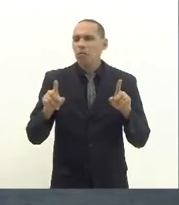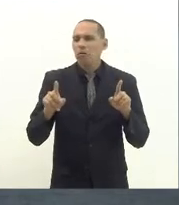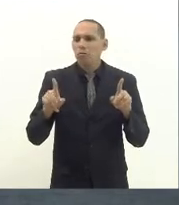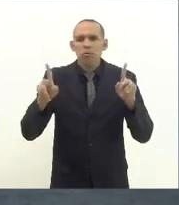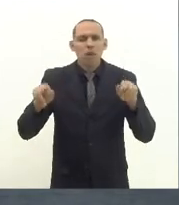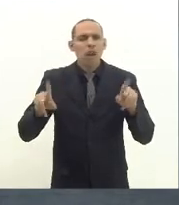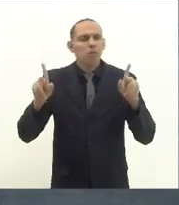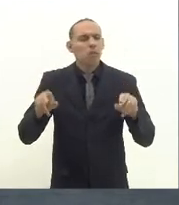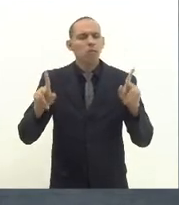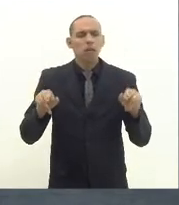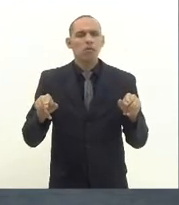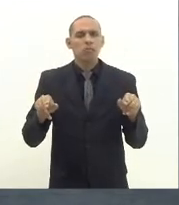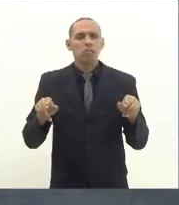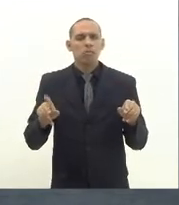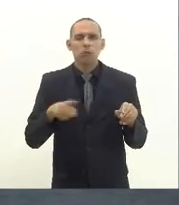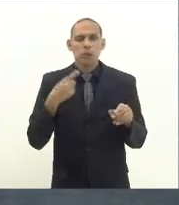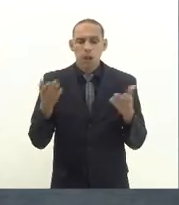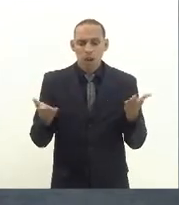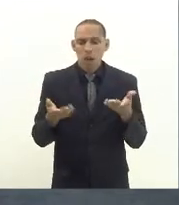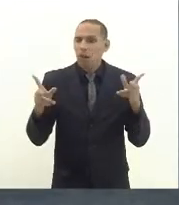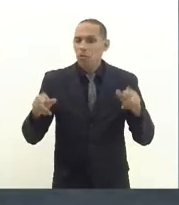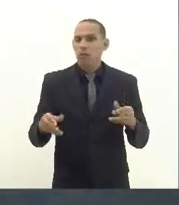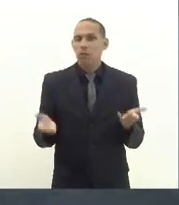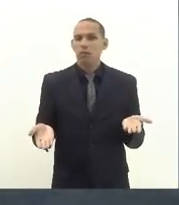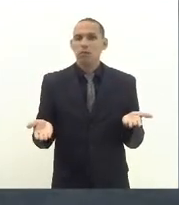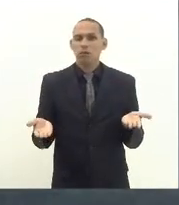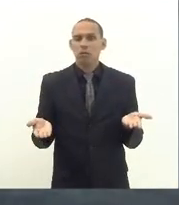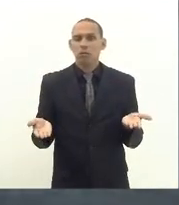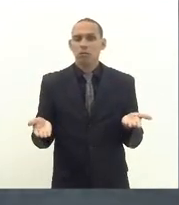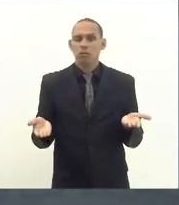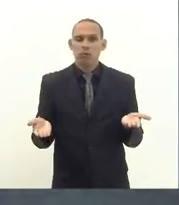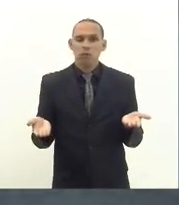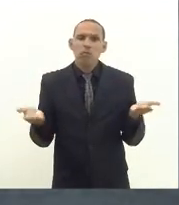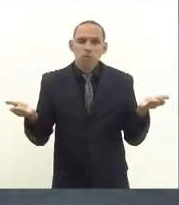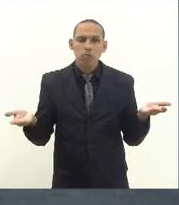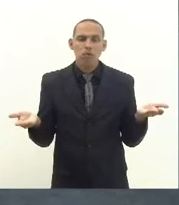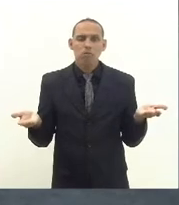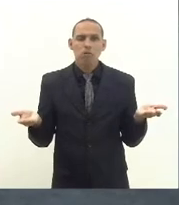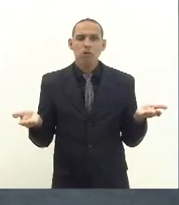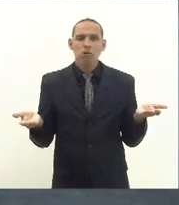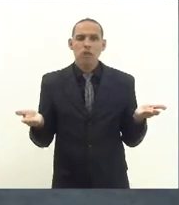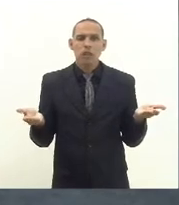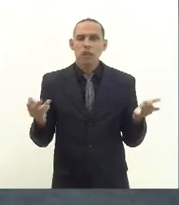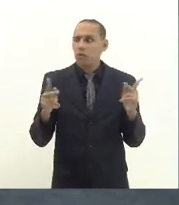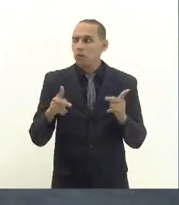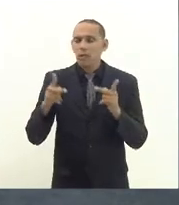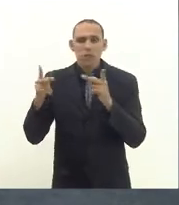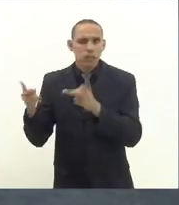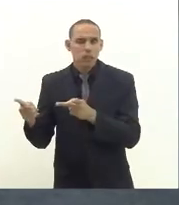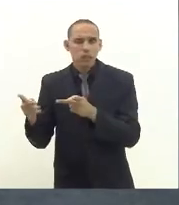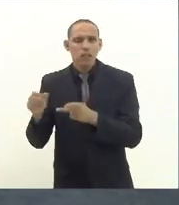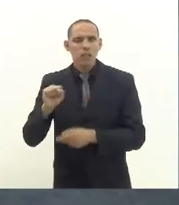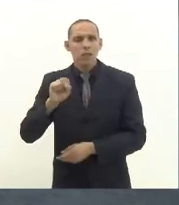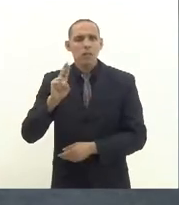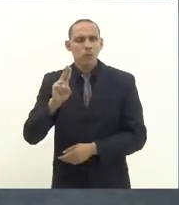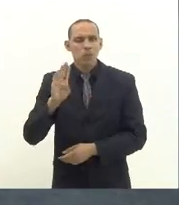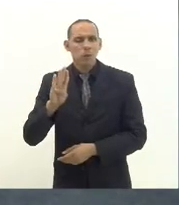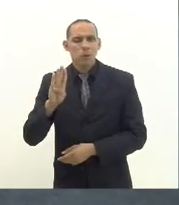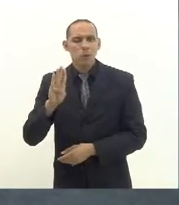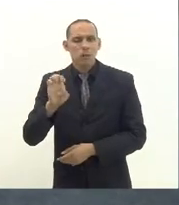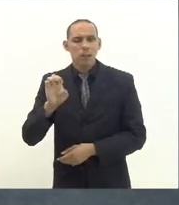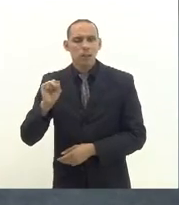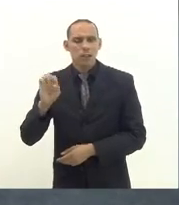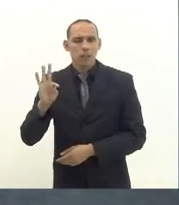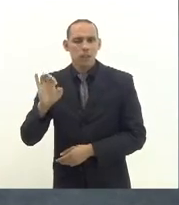exatamente as mesmas e nós estamos escutando aqui hoje e de fato Quando você vai visitar até algumas subestação